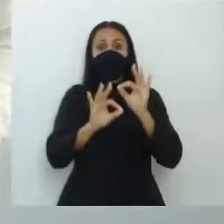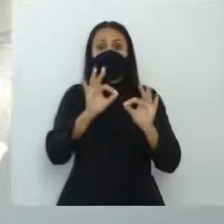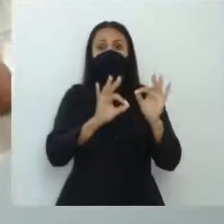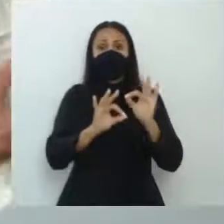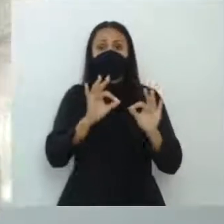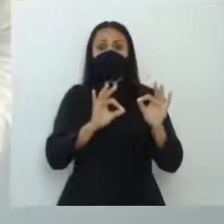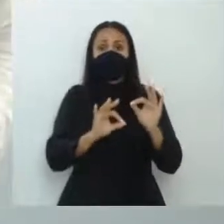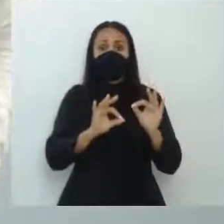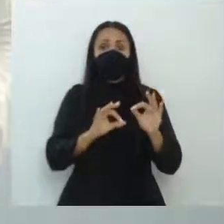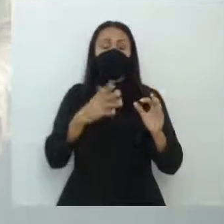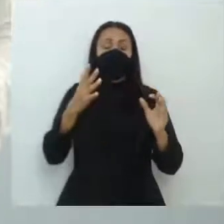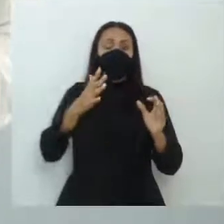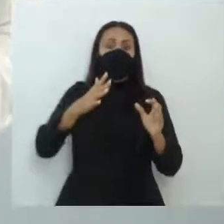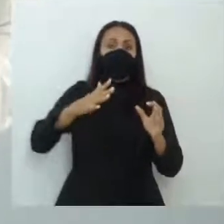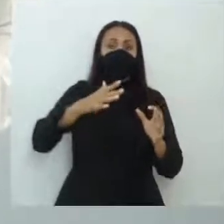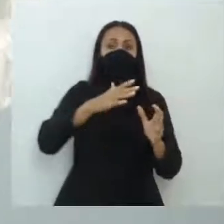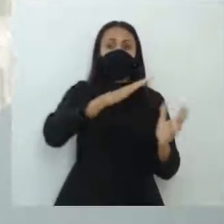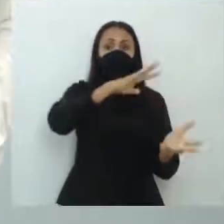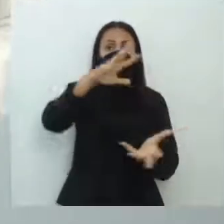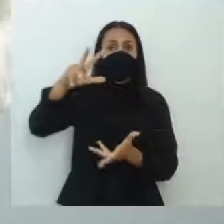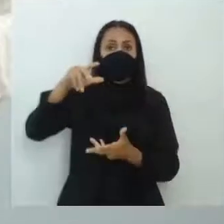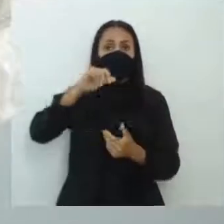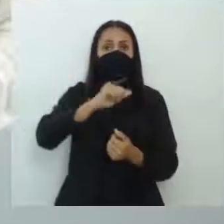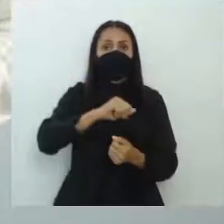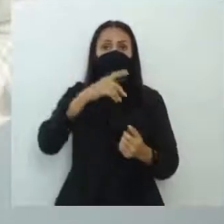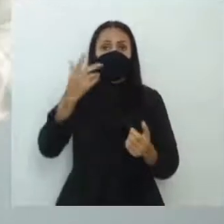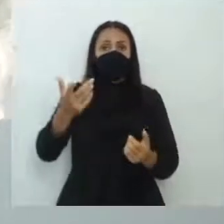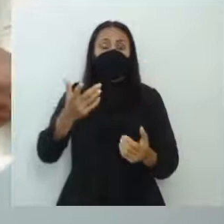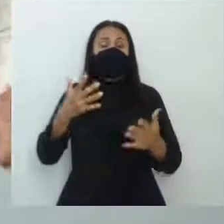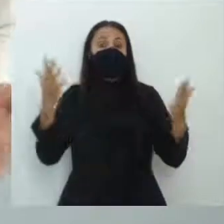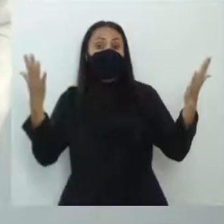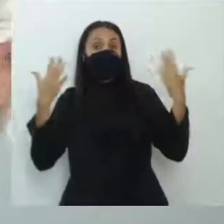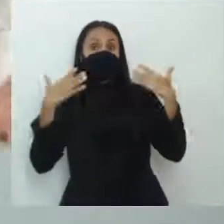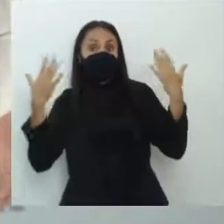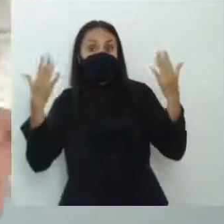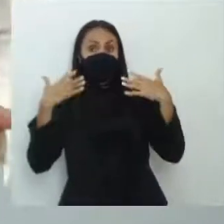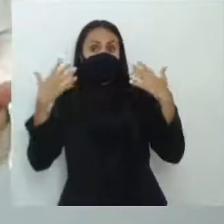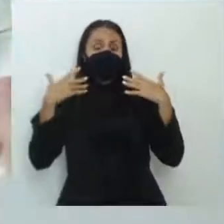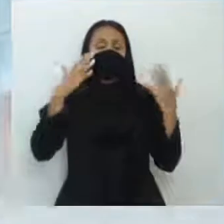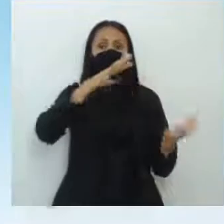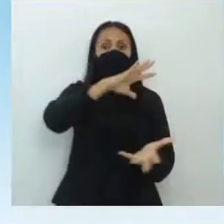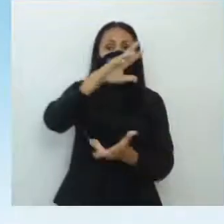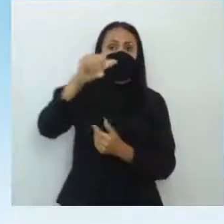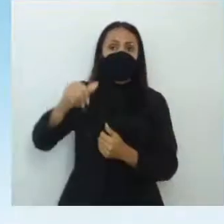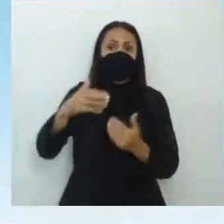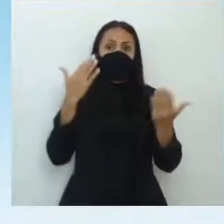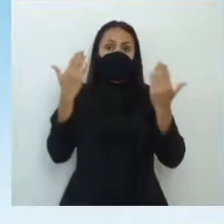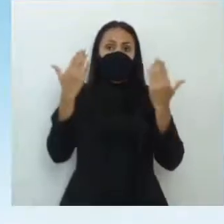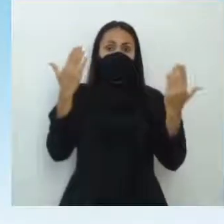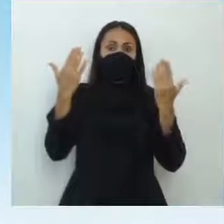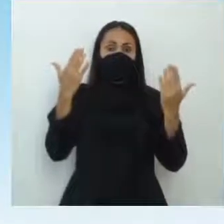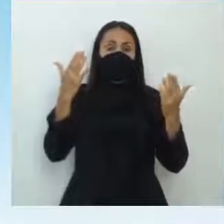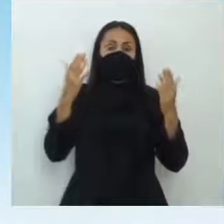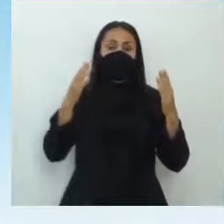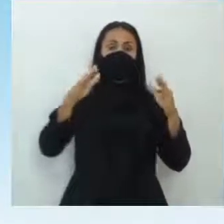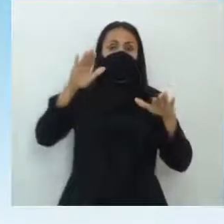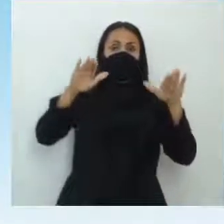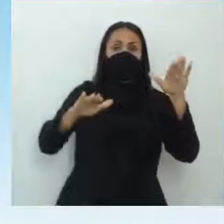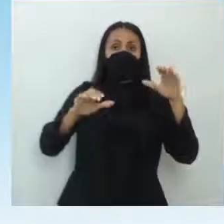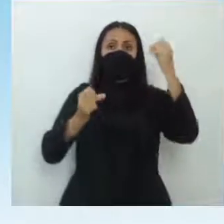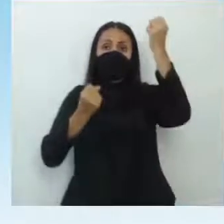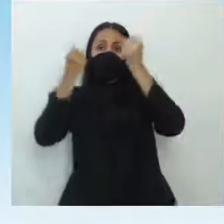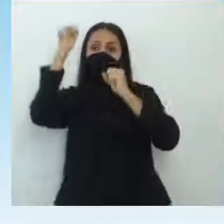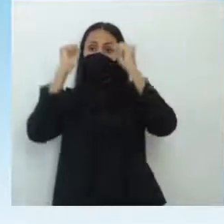Meteorológica Mundial, o planeta ele está mais quente do que no período anterior ao processo de